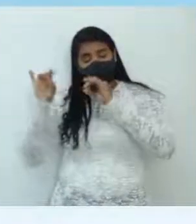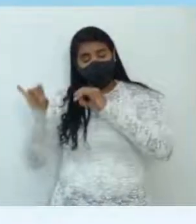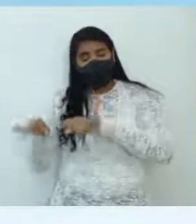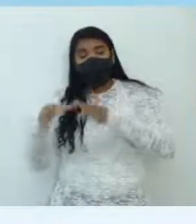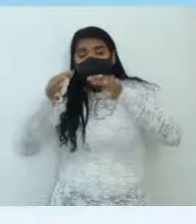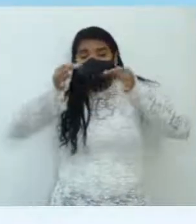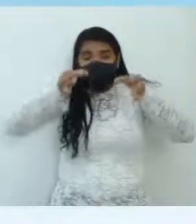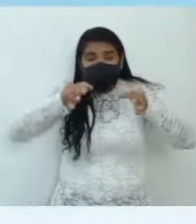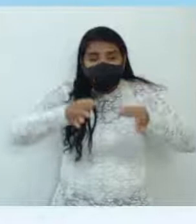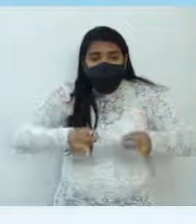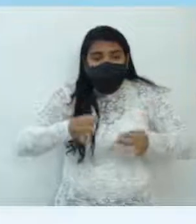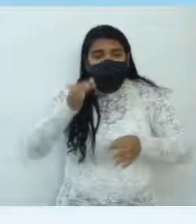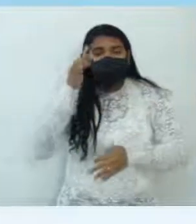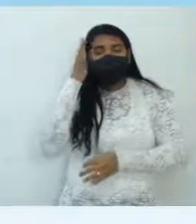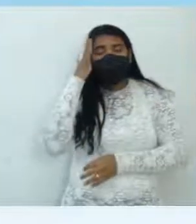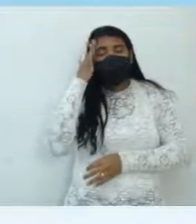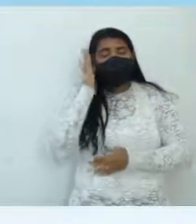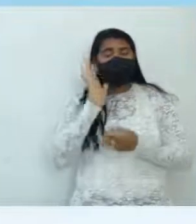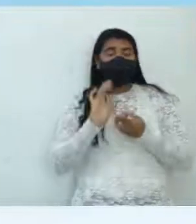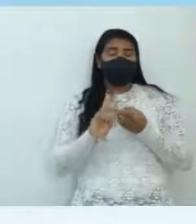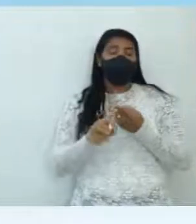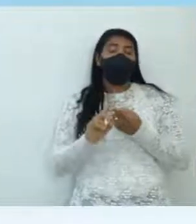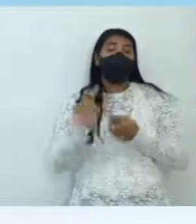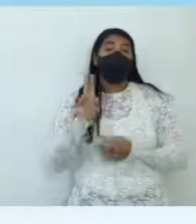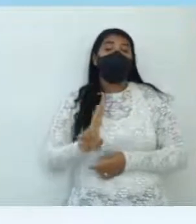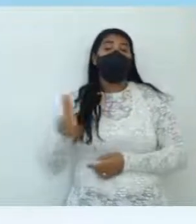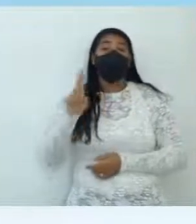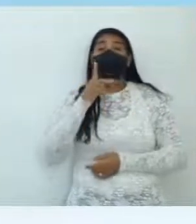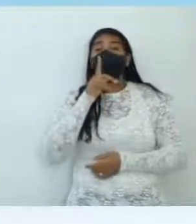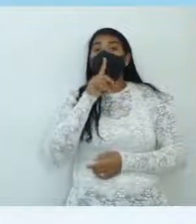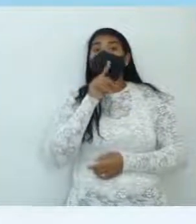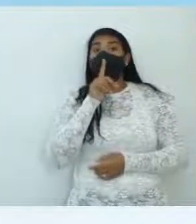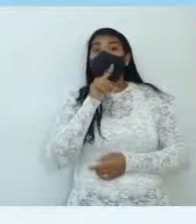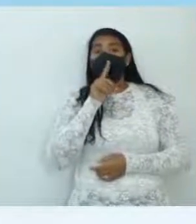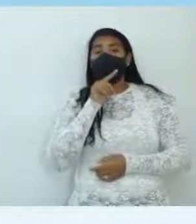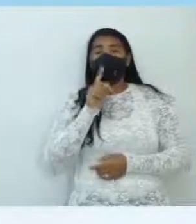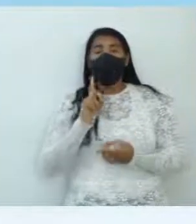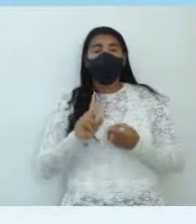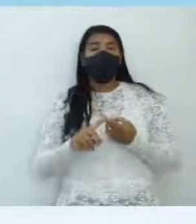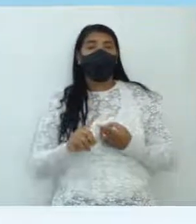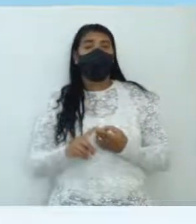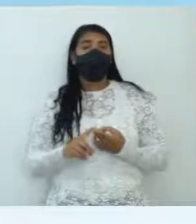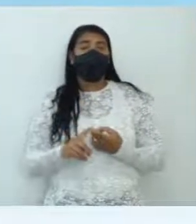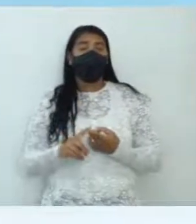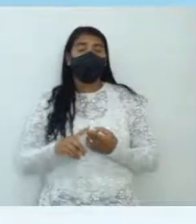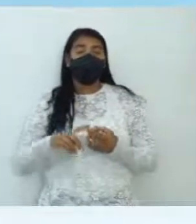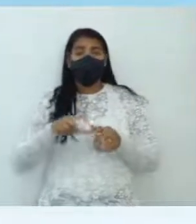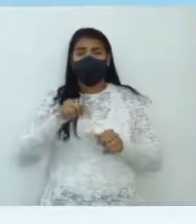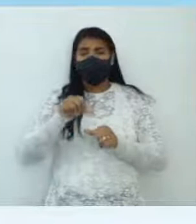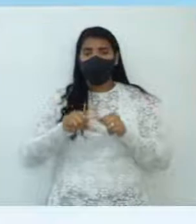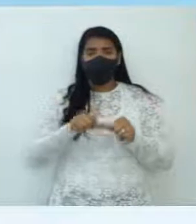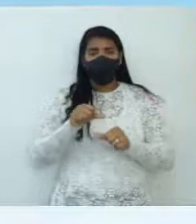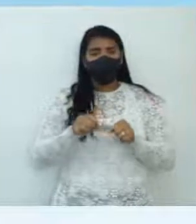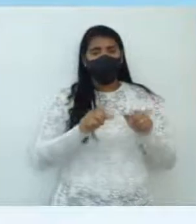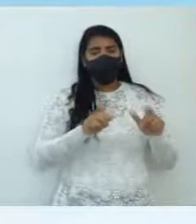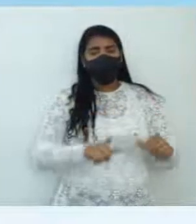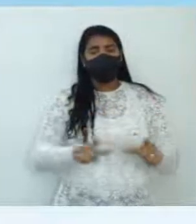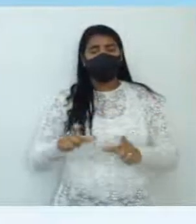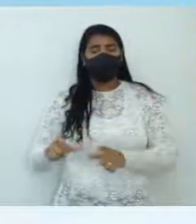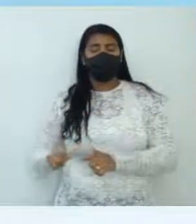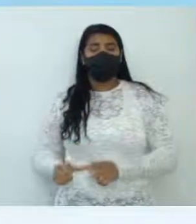correto, racionar também o uso da água, a reabilitação dessas áreas que